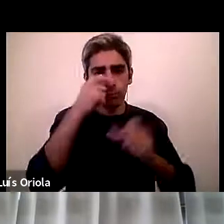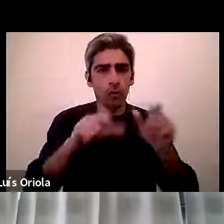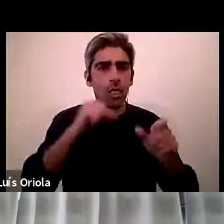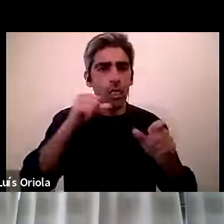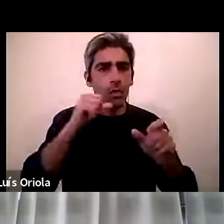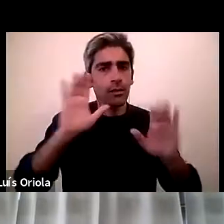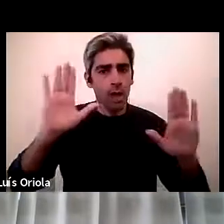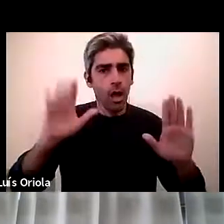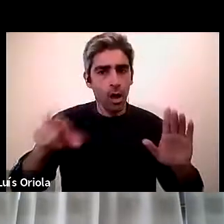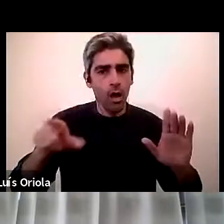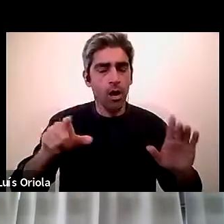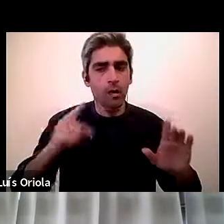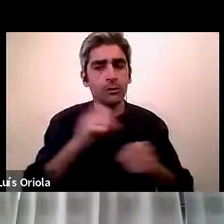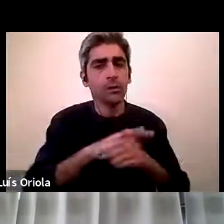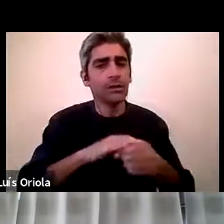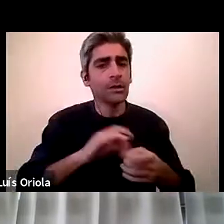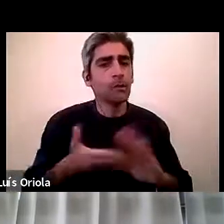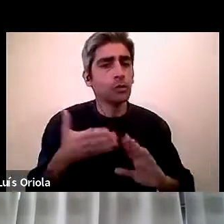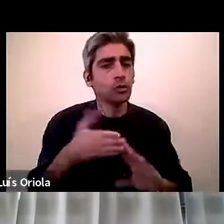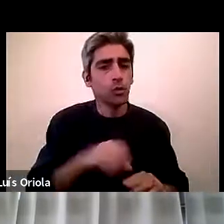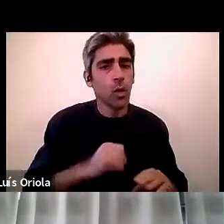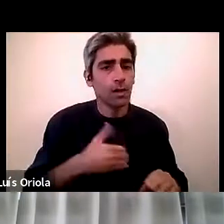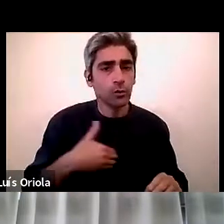geralmente, mesmo sem uma situação de emergência e saúde